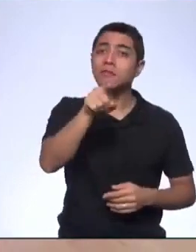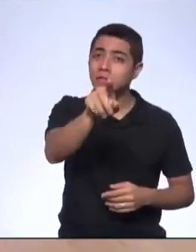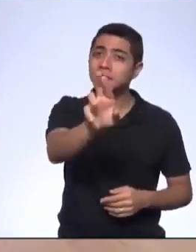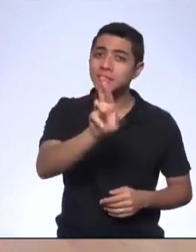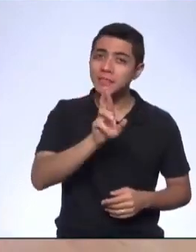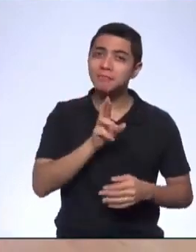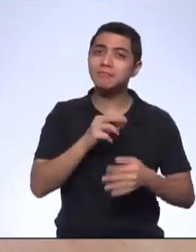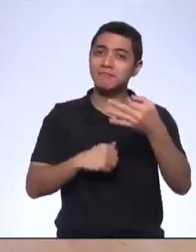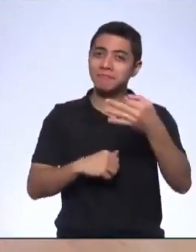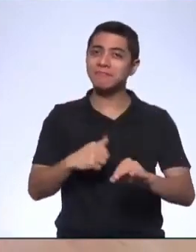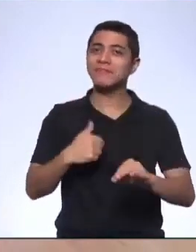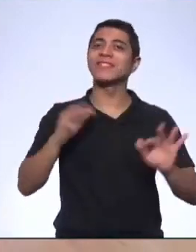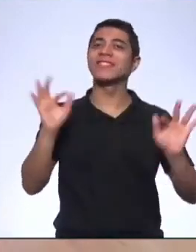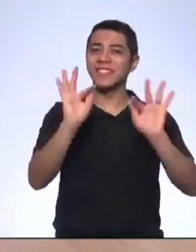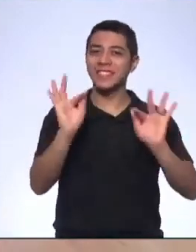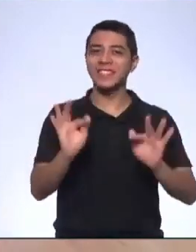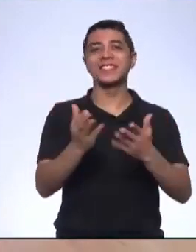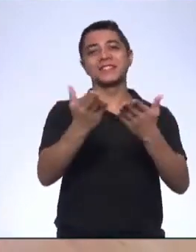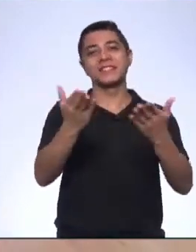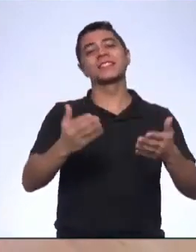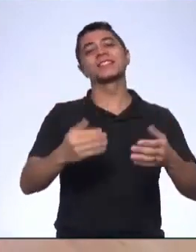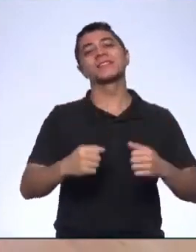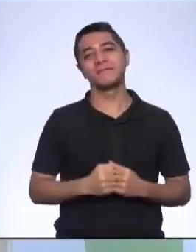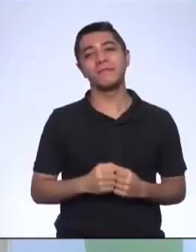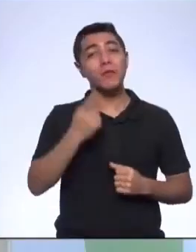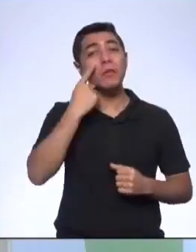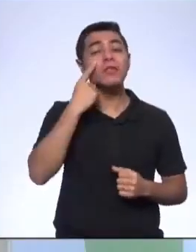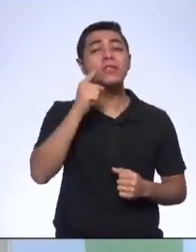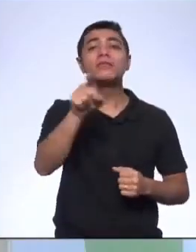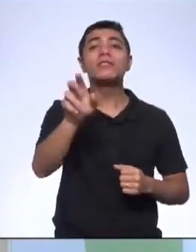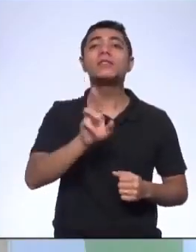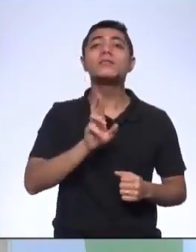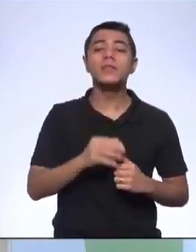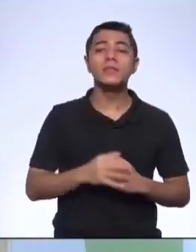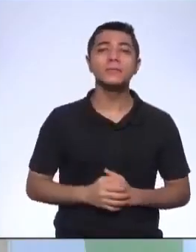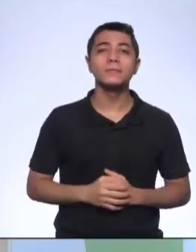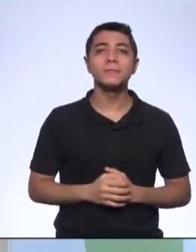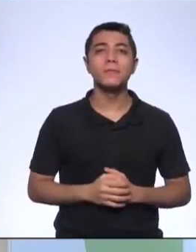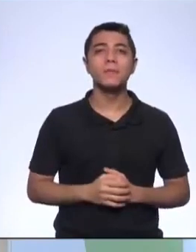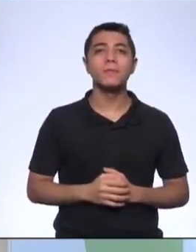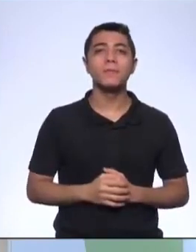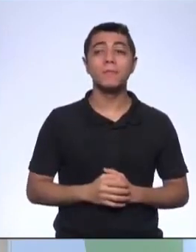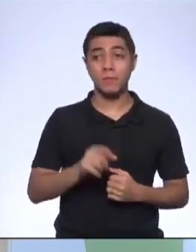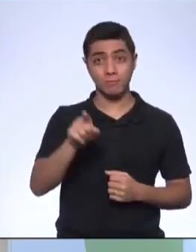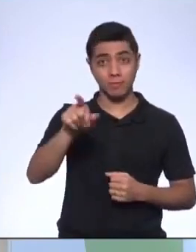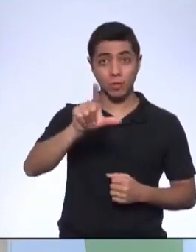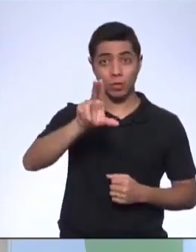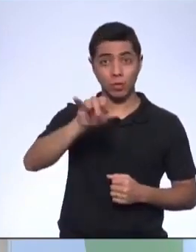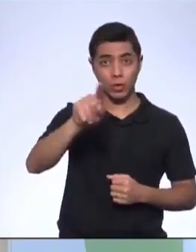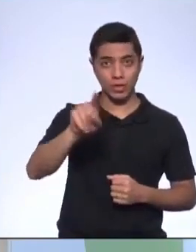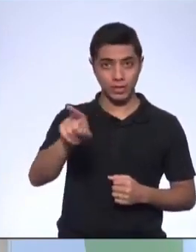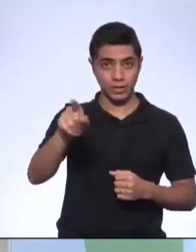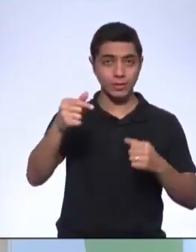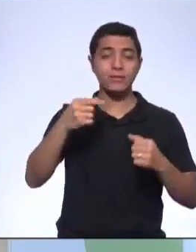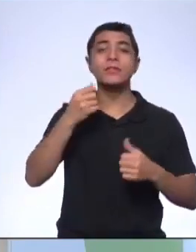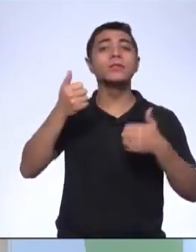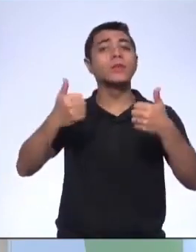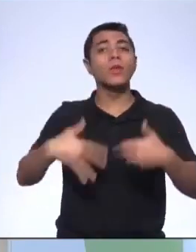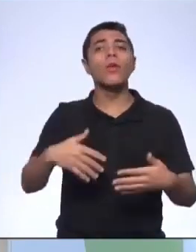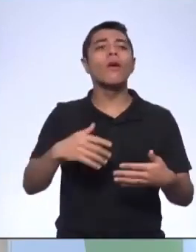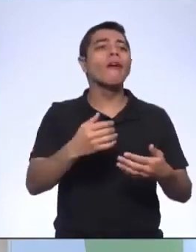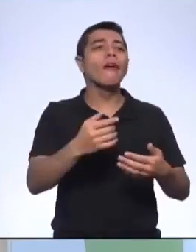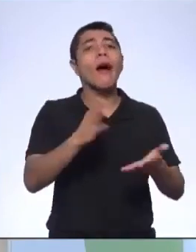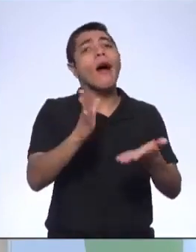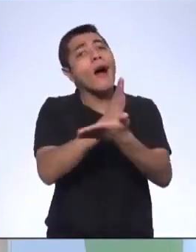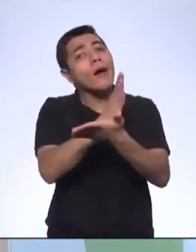ficar feliz. Então, o aí, Luiz, né, que eu ia bem, falando, ele fala assim, não, porque muitas vezes não trazem as informações exatas. Exato.